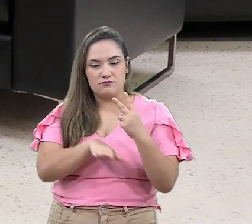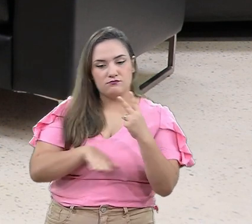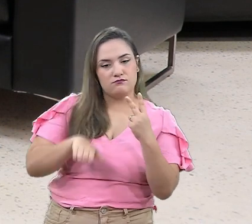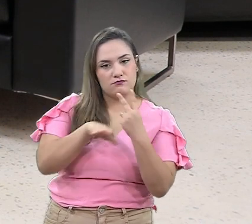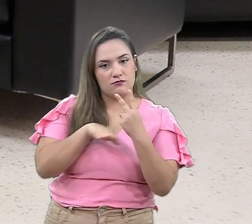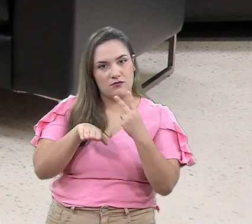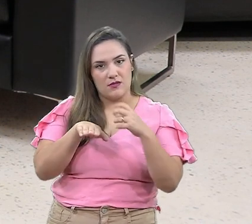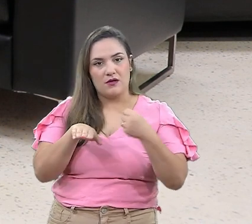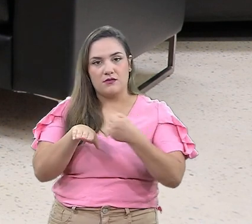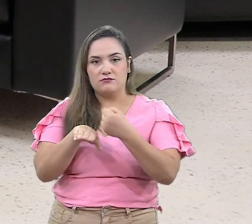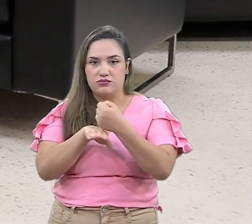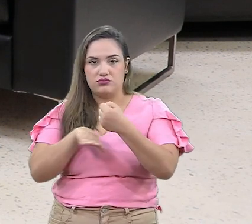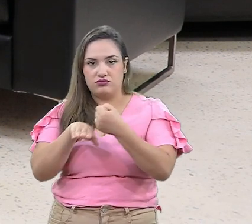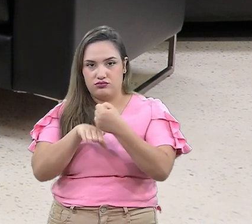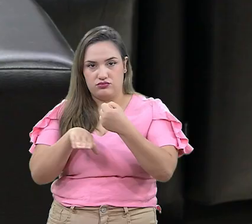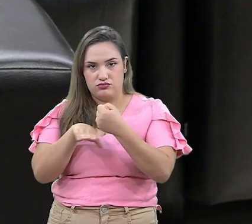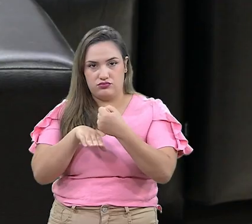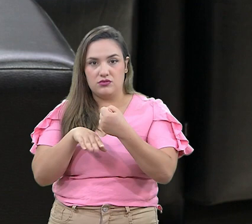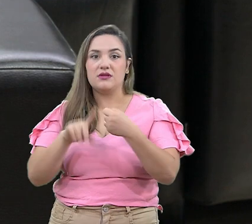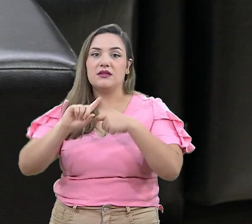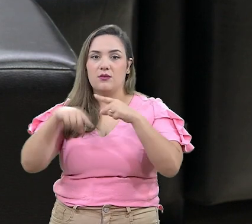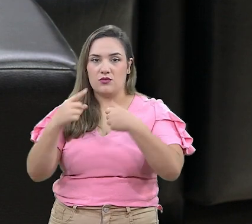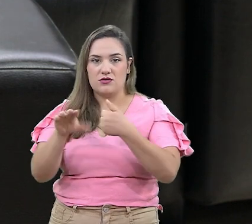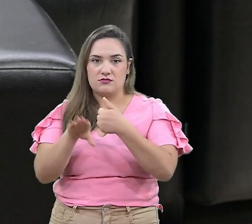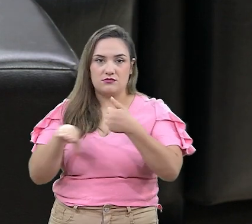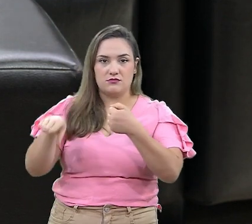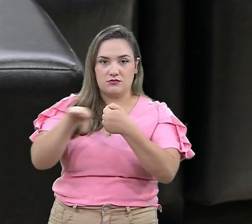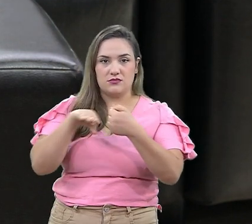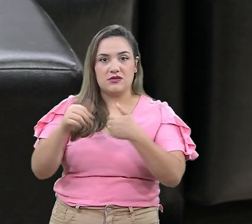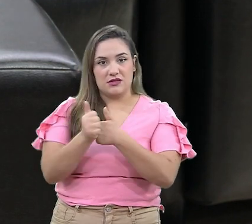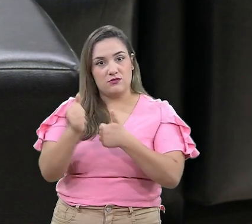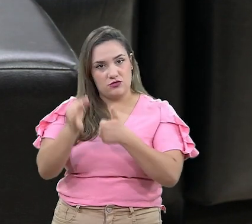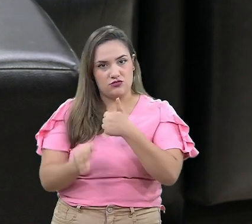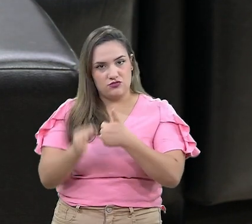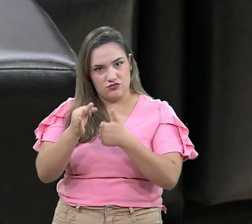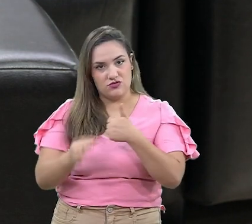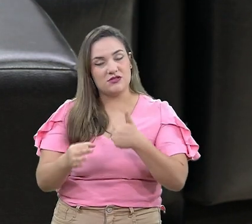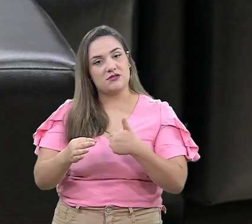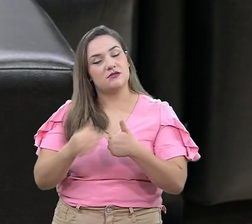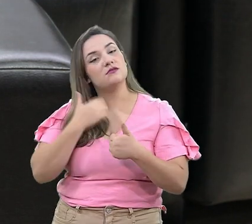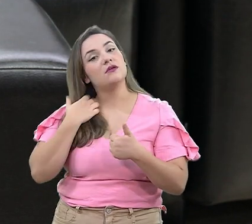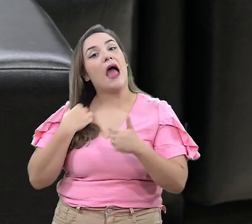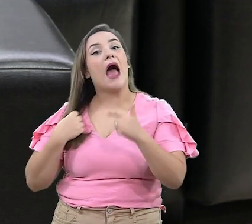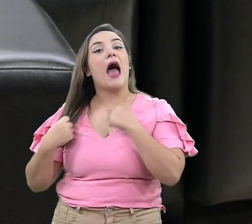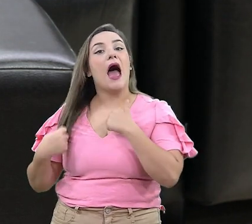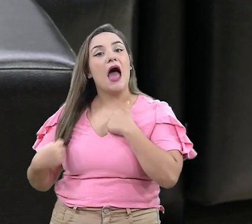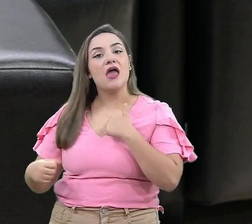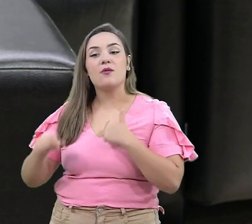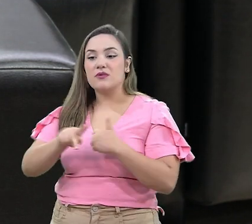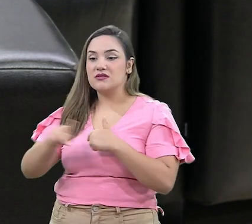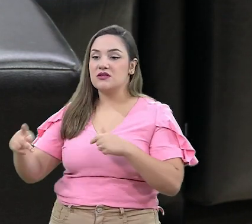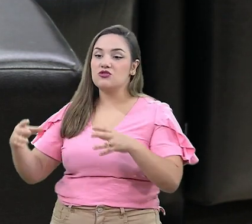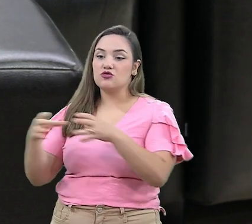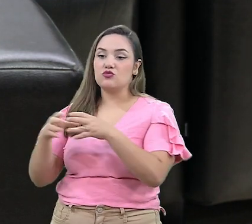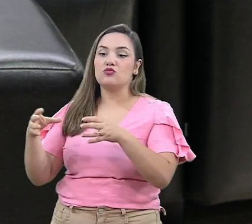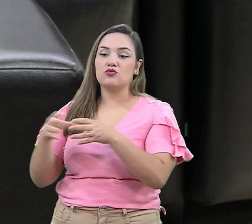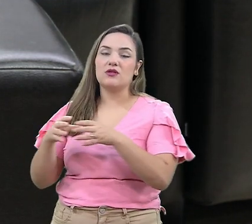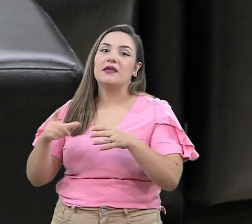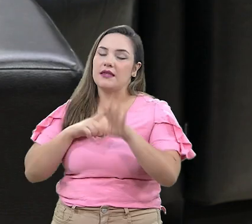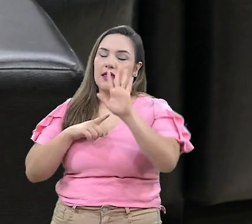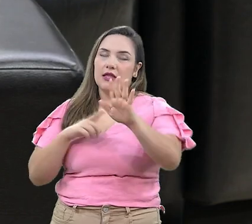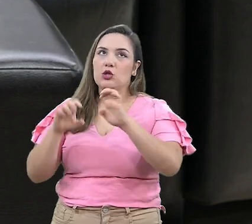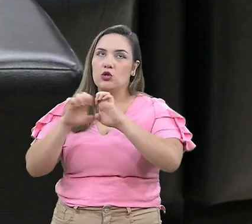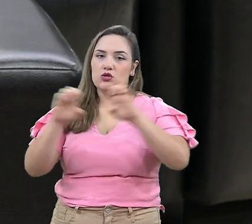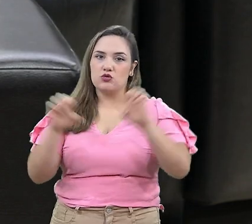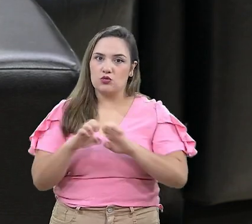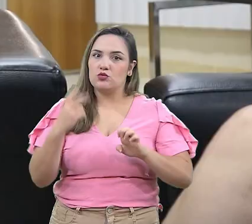grau e do tribunal. Então, é dessa comissão do tribunal a qual eu sou presidente. Então,